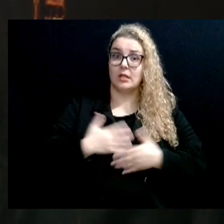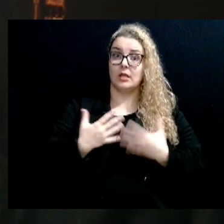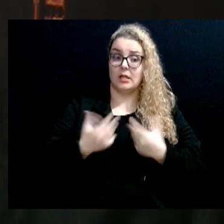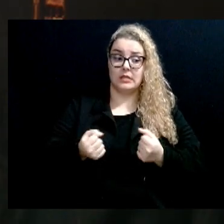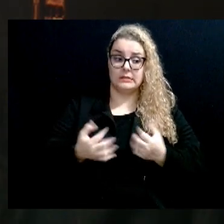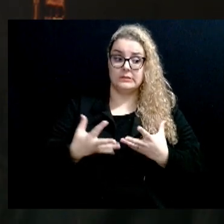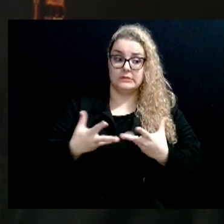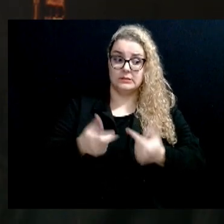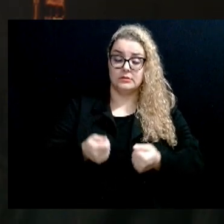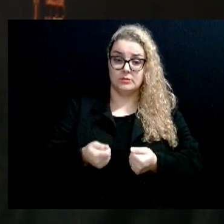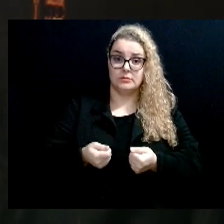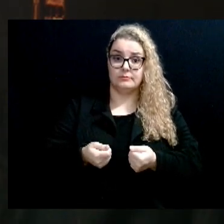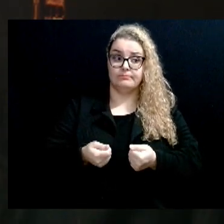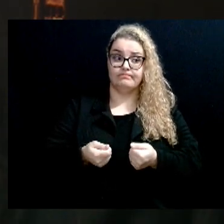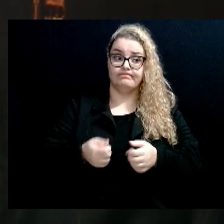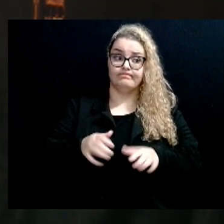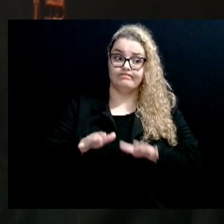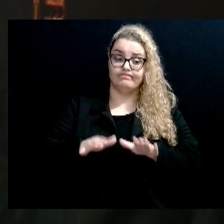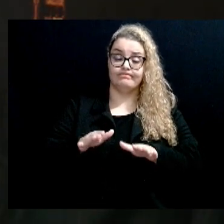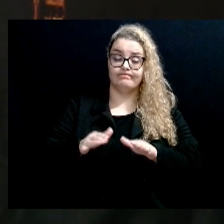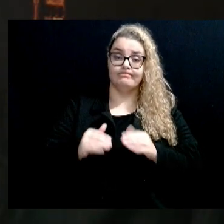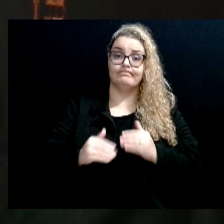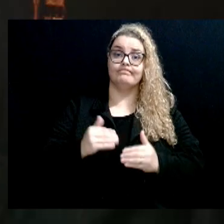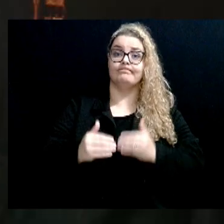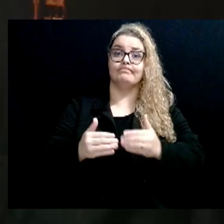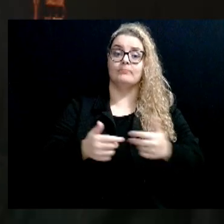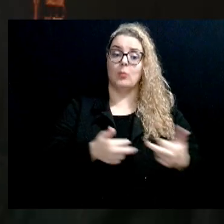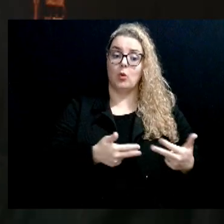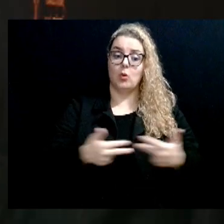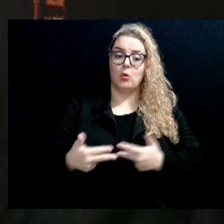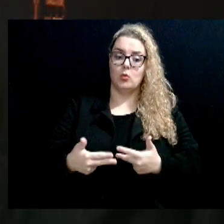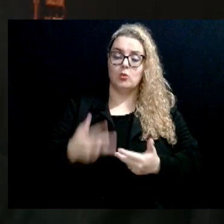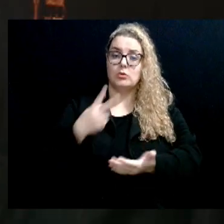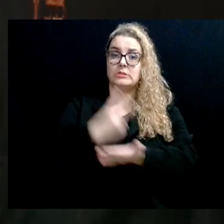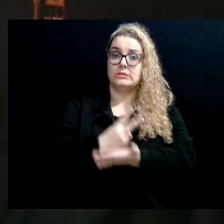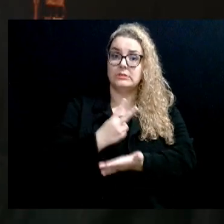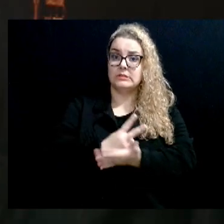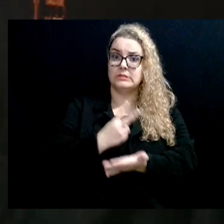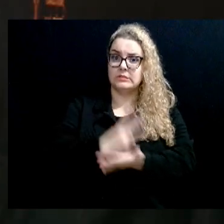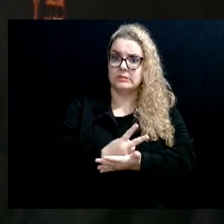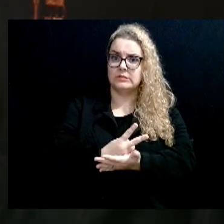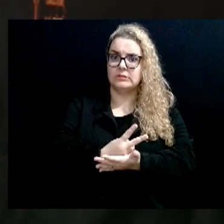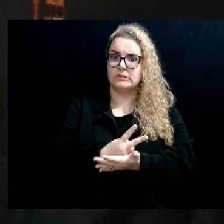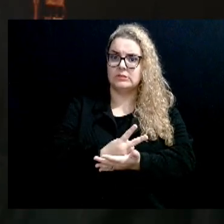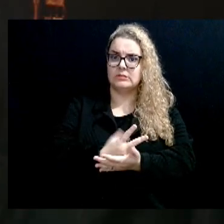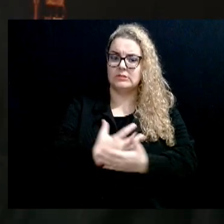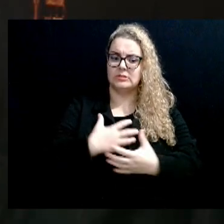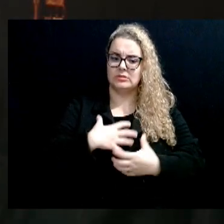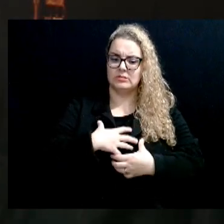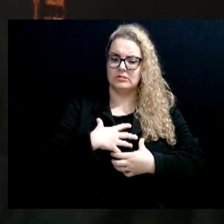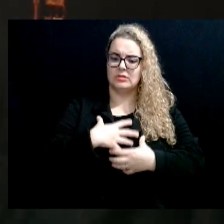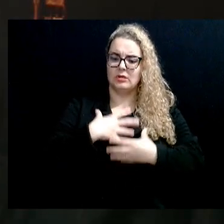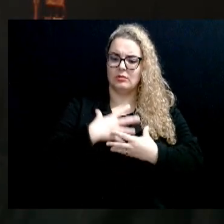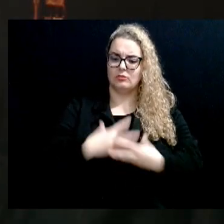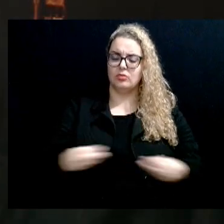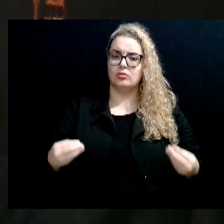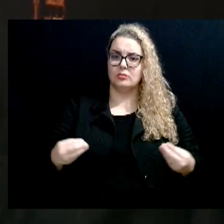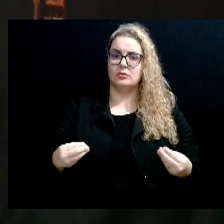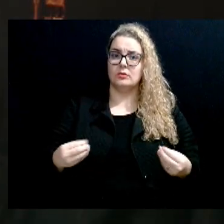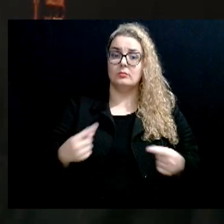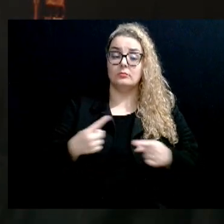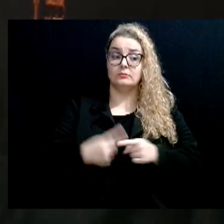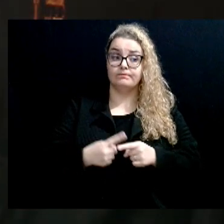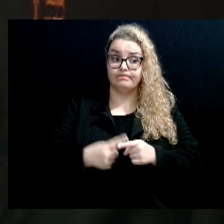gente acaba desenvolvendo um padrão constante de um apagamento emocional, porque você